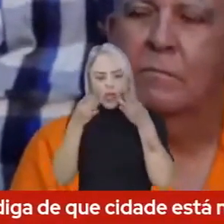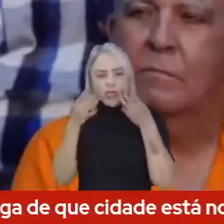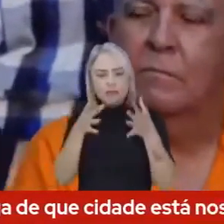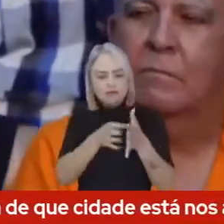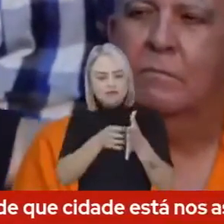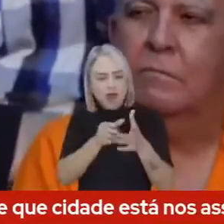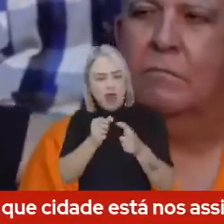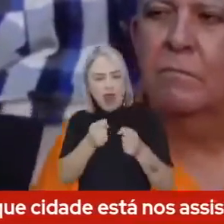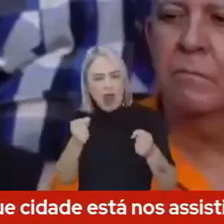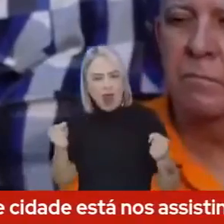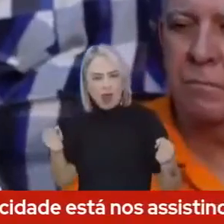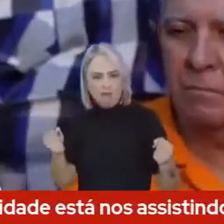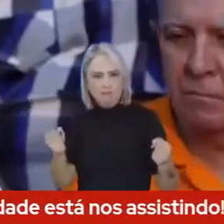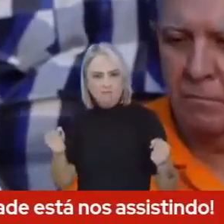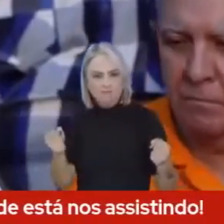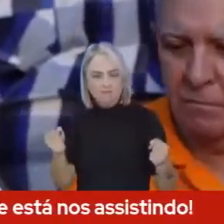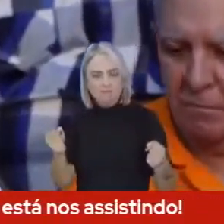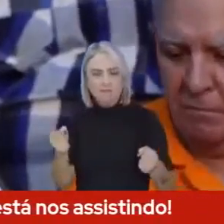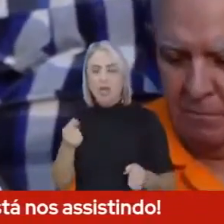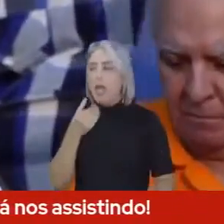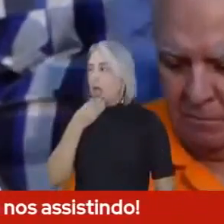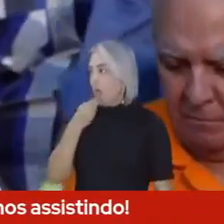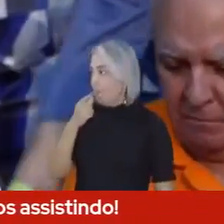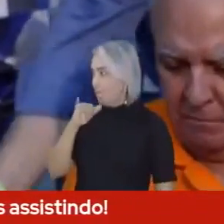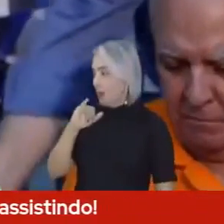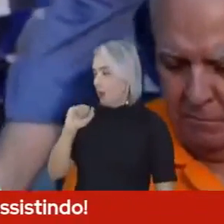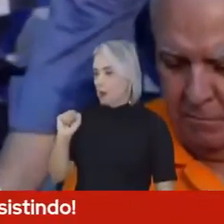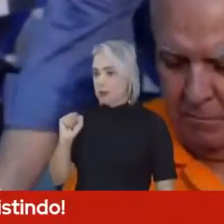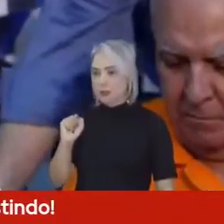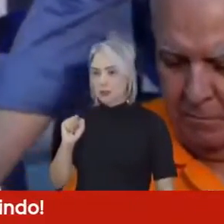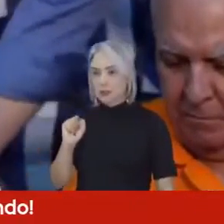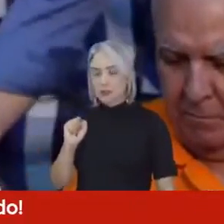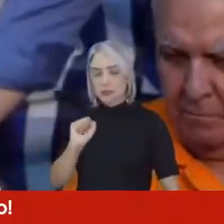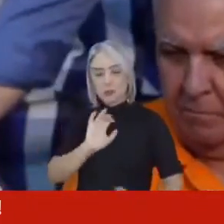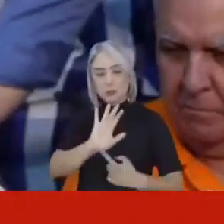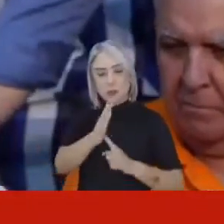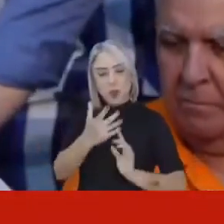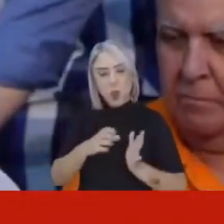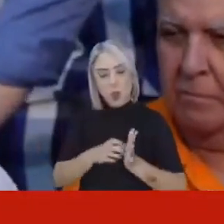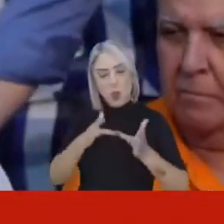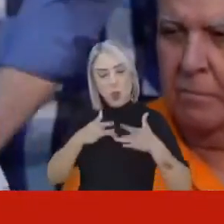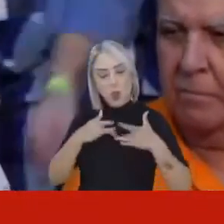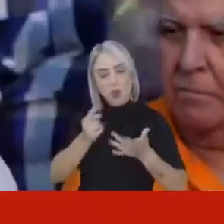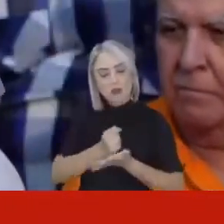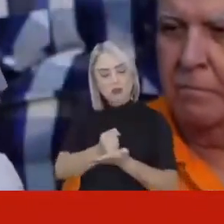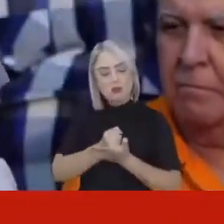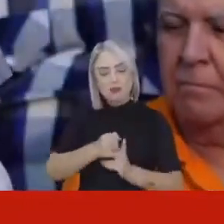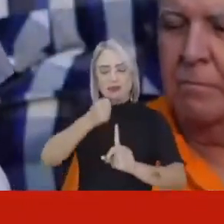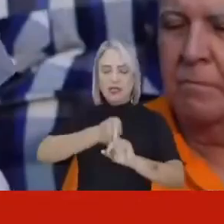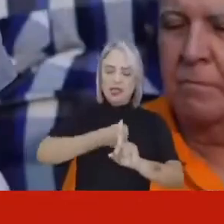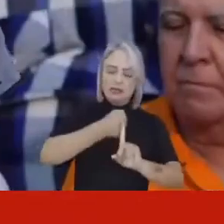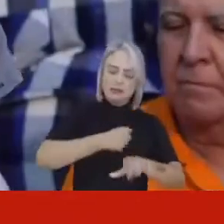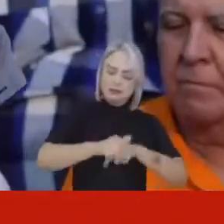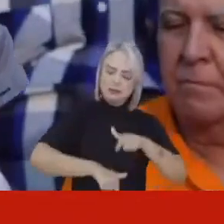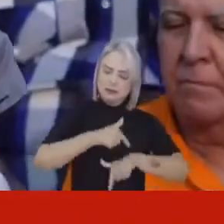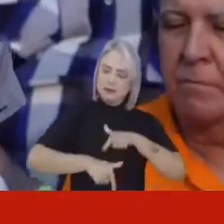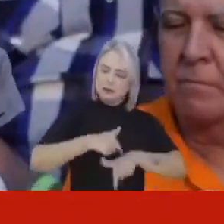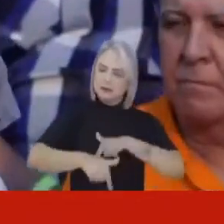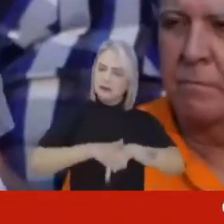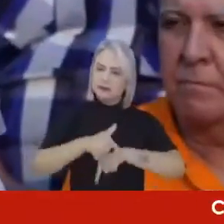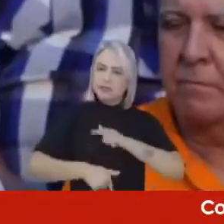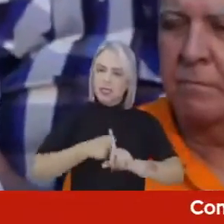partido. Paulinho, Solidariedade nasceu da luta dos trabalhadores, da